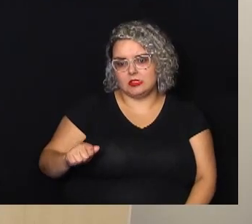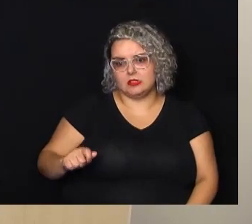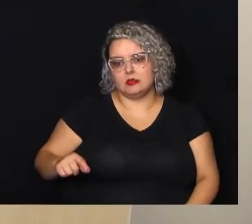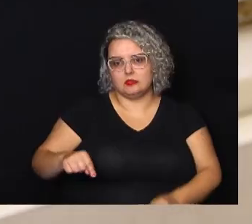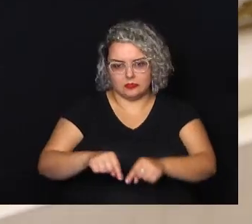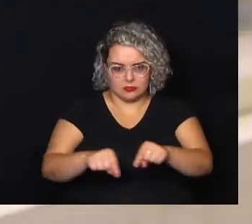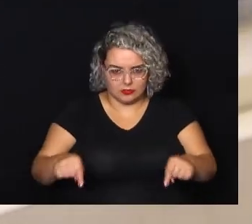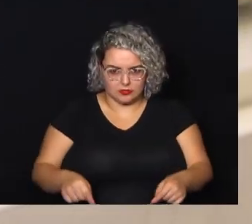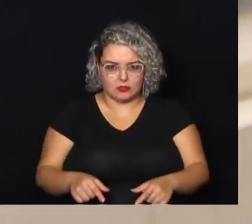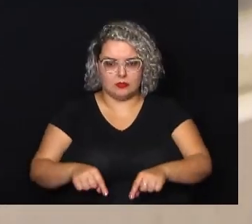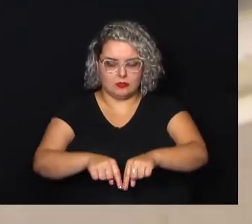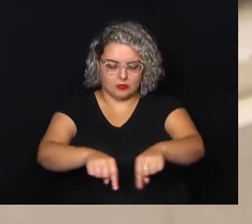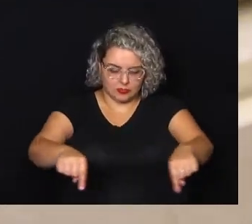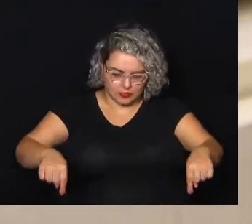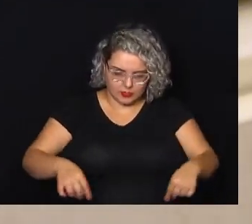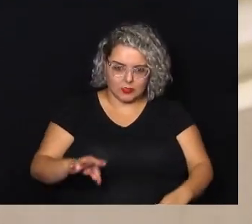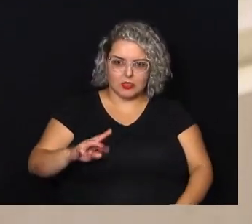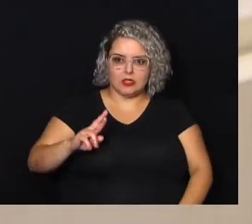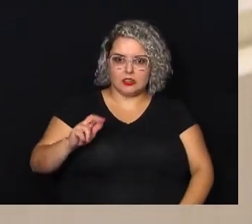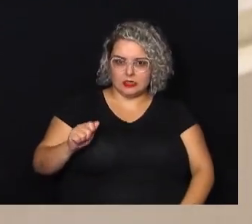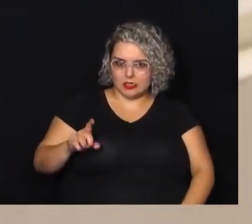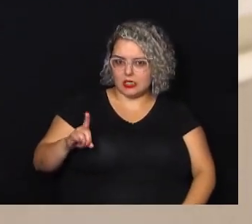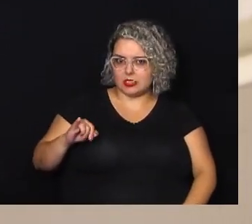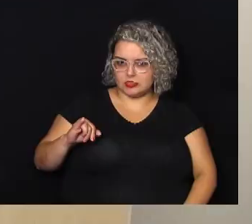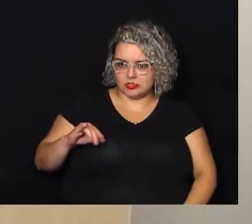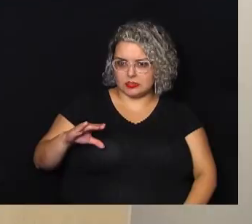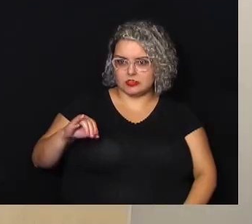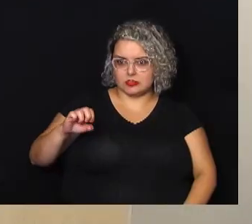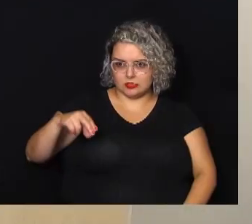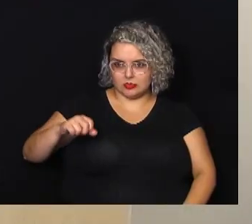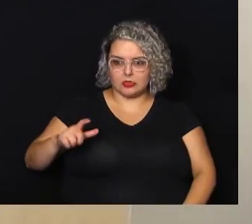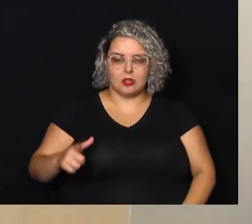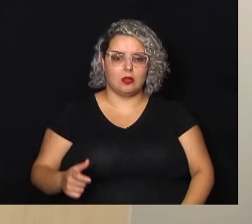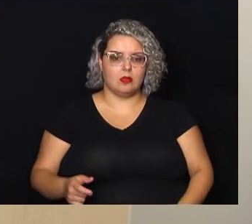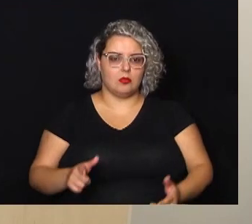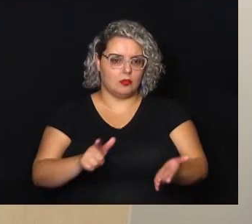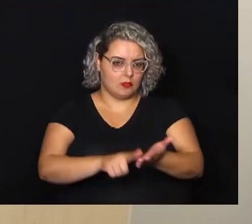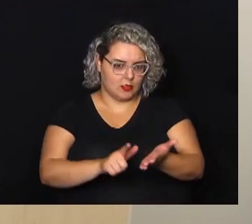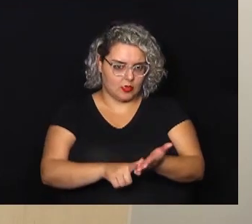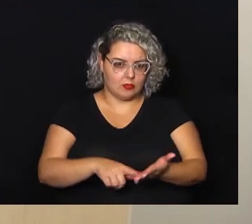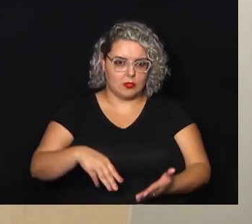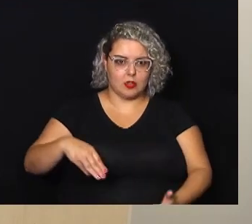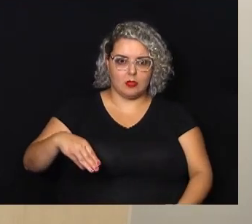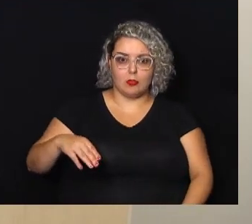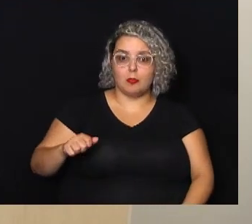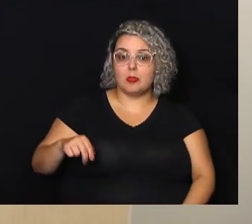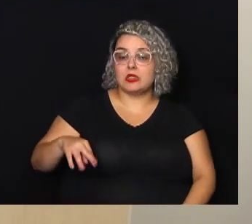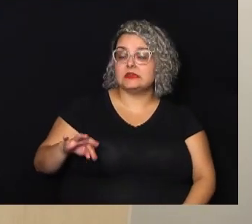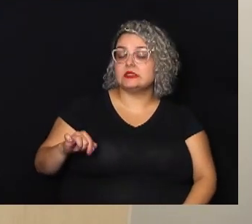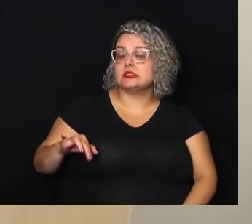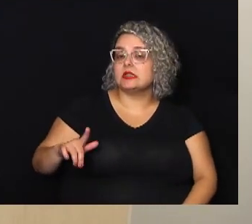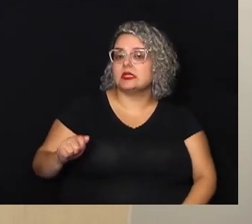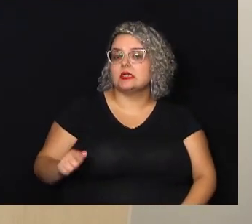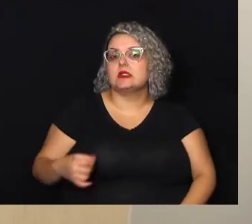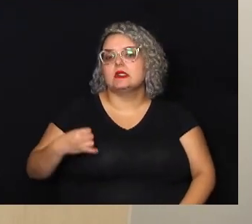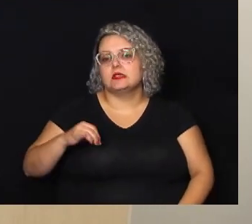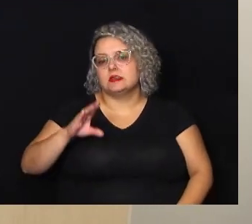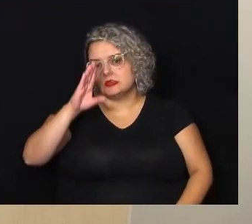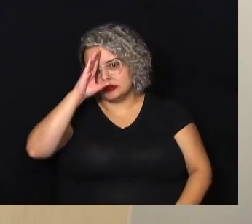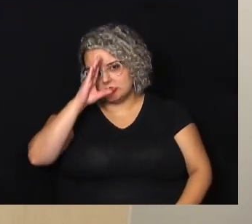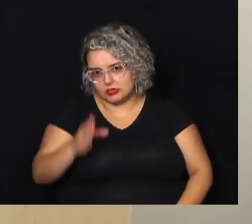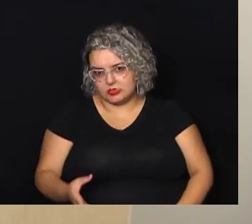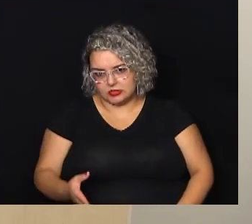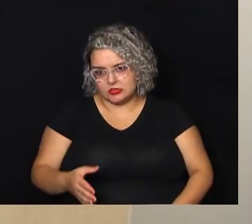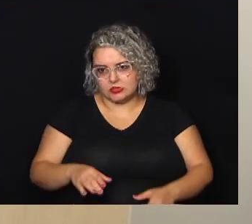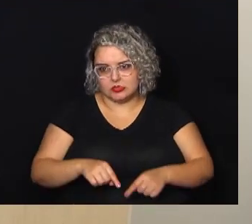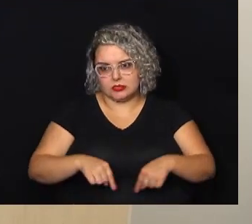Agora eu tenho uma forma tradicional que vocês tiverem em casa, com um pedaço de folha de papel manteiga. Se a pessoa